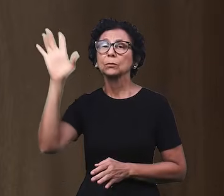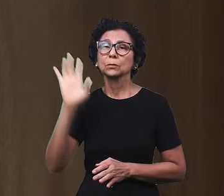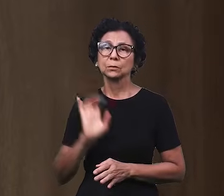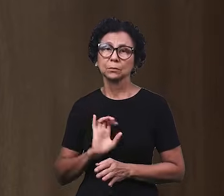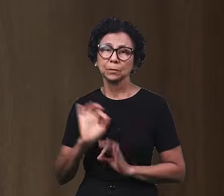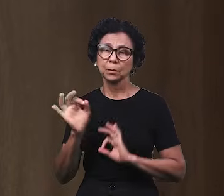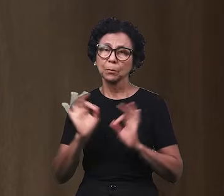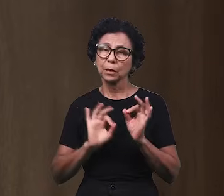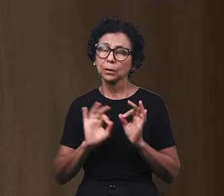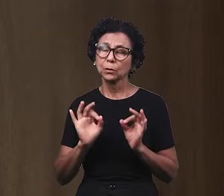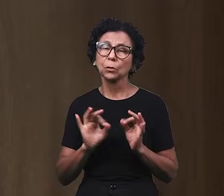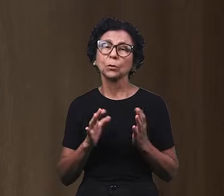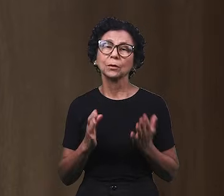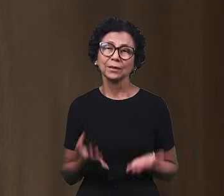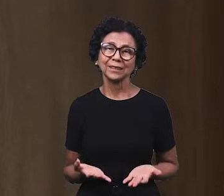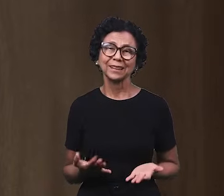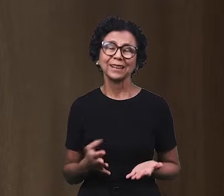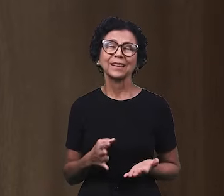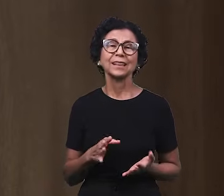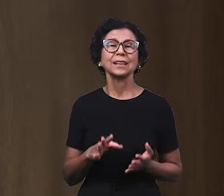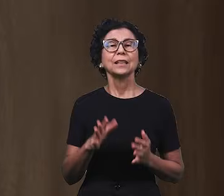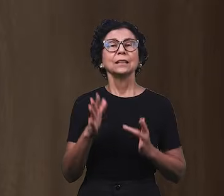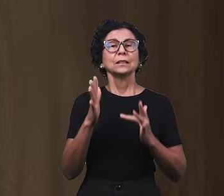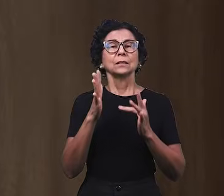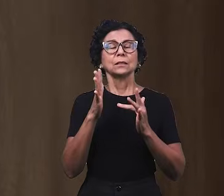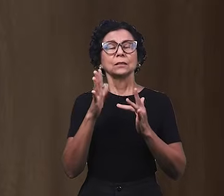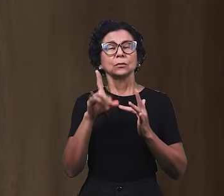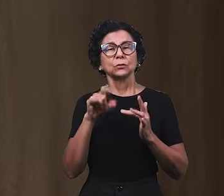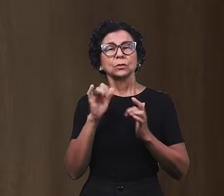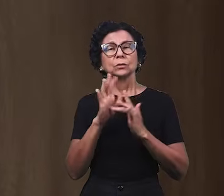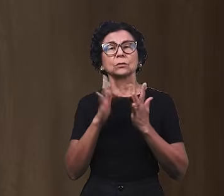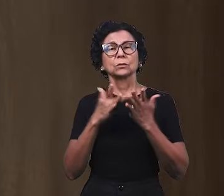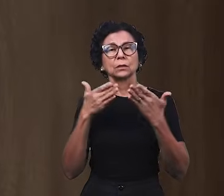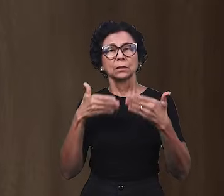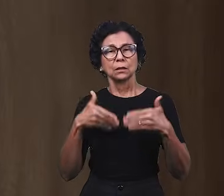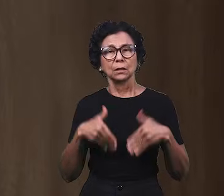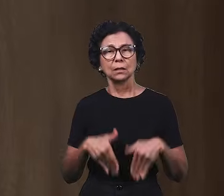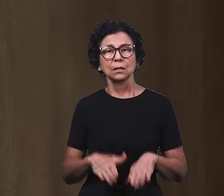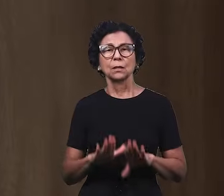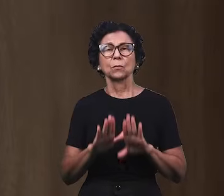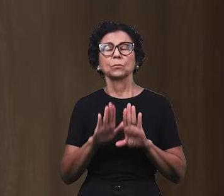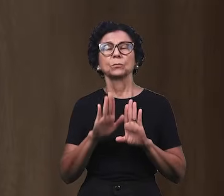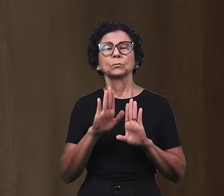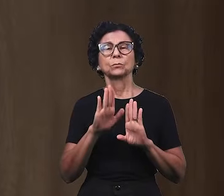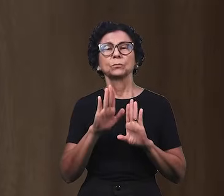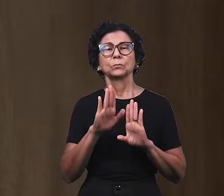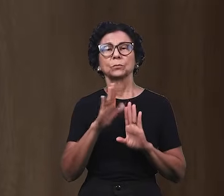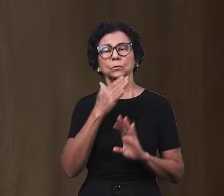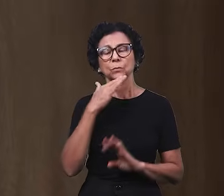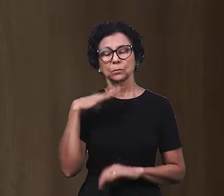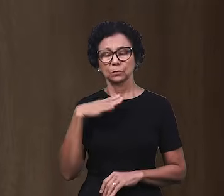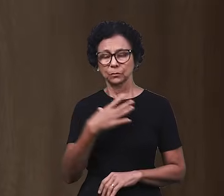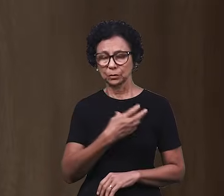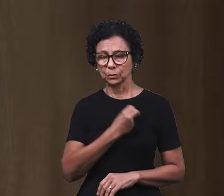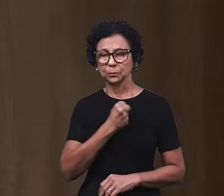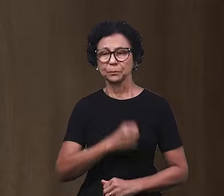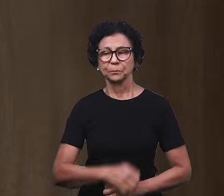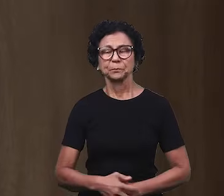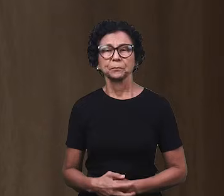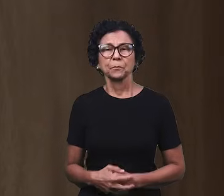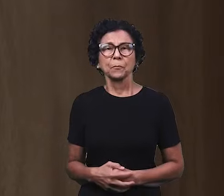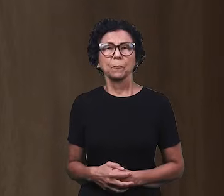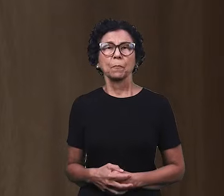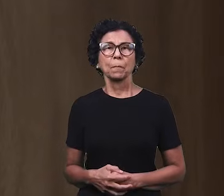do nascimento de Jesus, o nosso Senhor, o Salvador. Hoje nós vamos dar